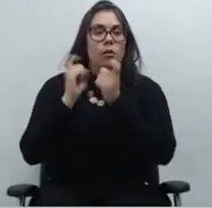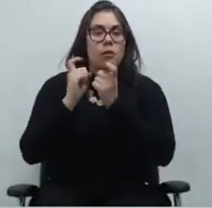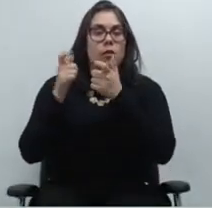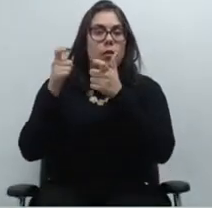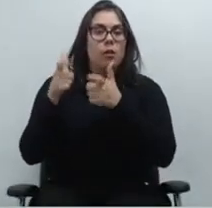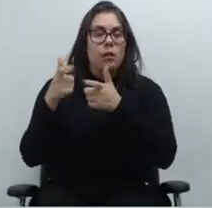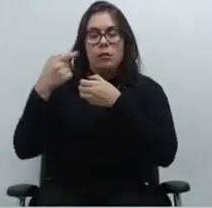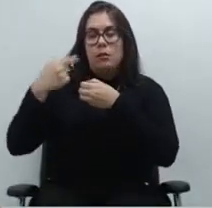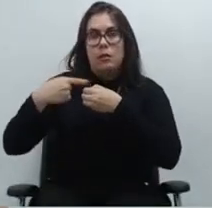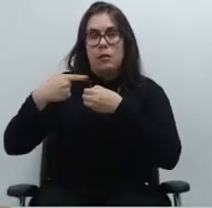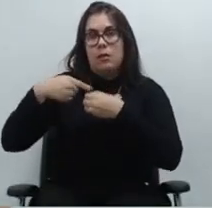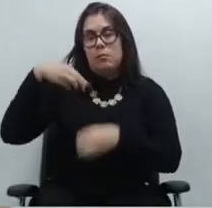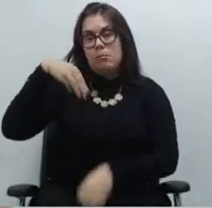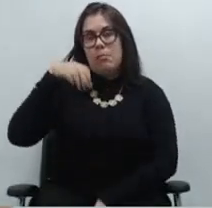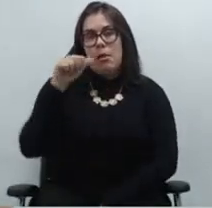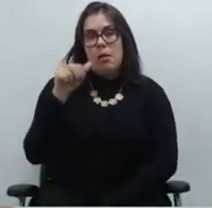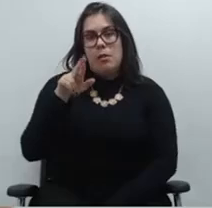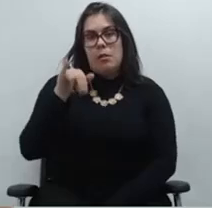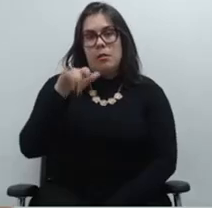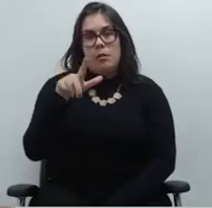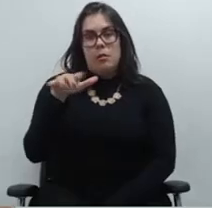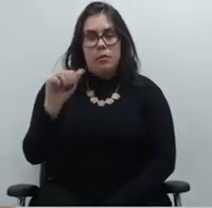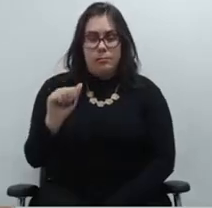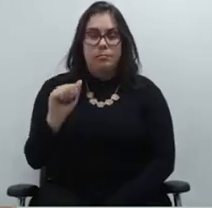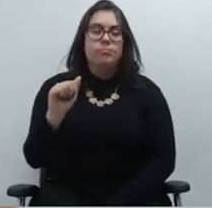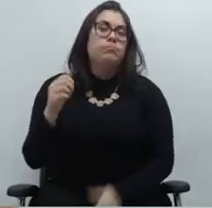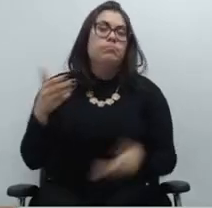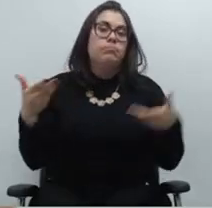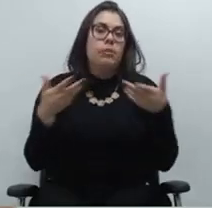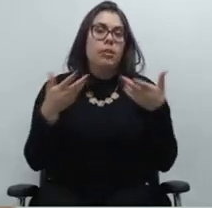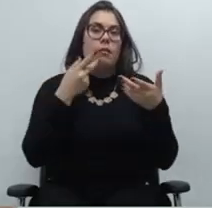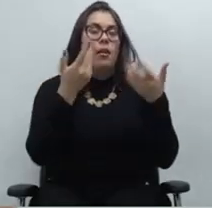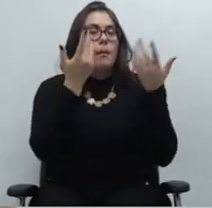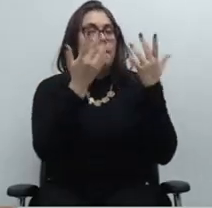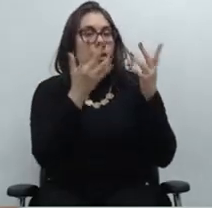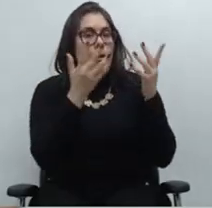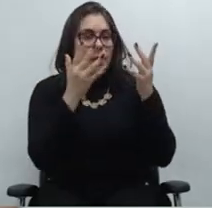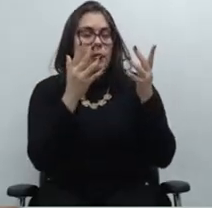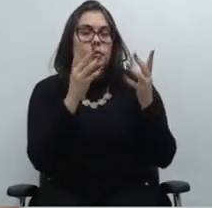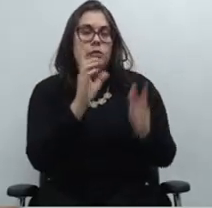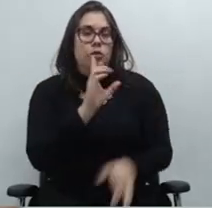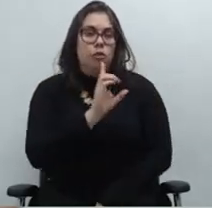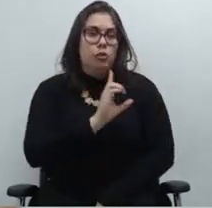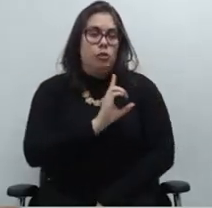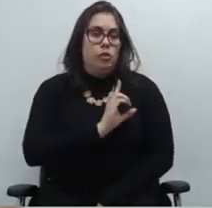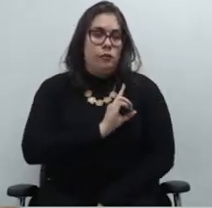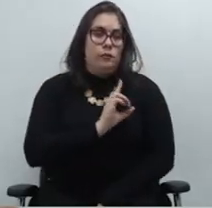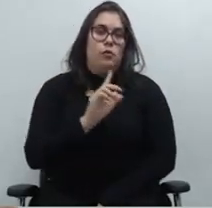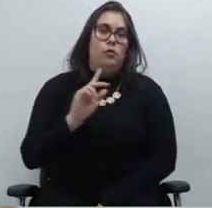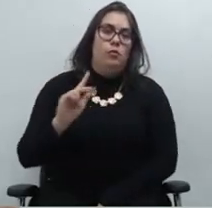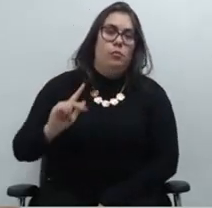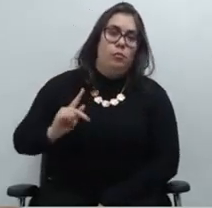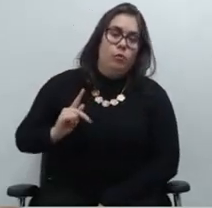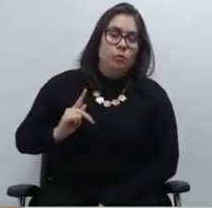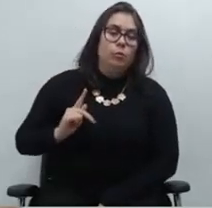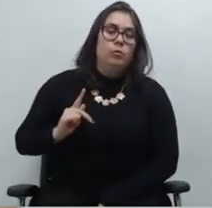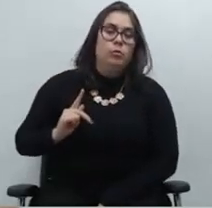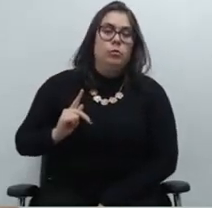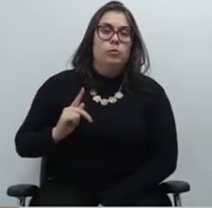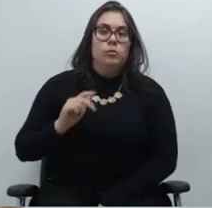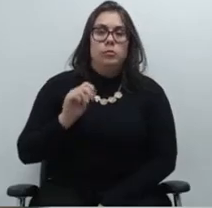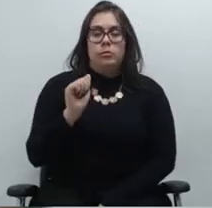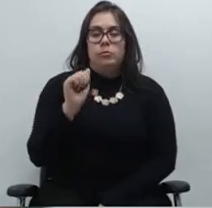unidade, que gostaria de registrar meus parabéns ao defensor público Roque Jerônimo Andrade, pela